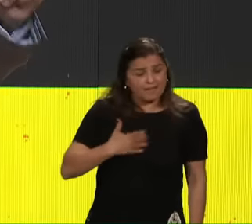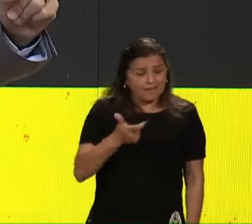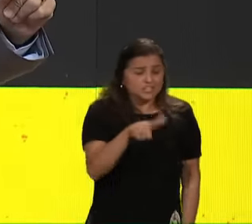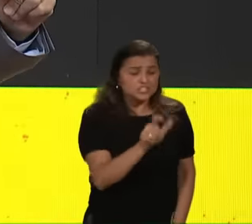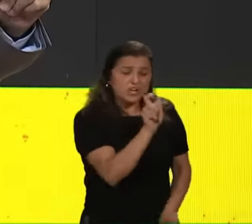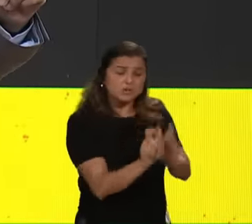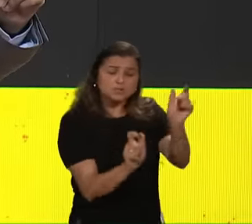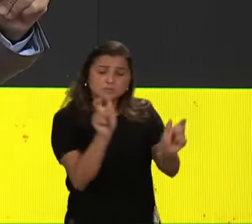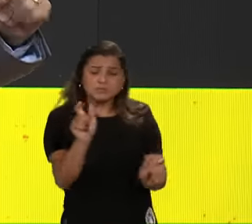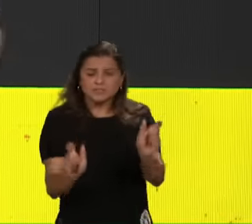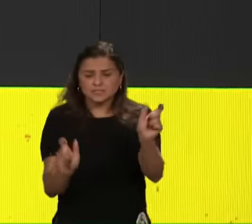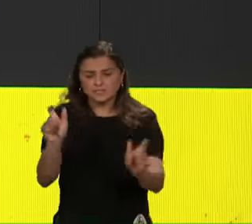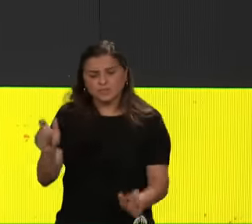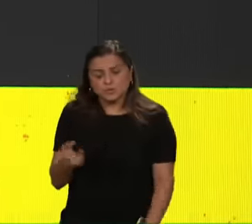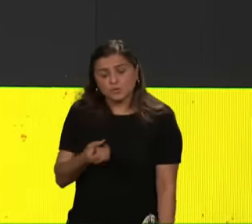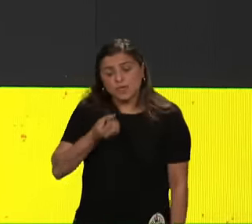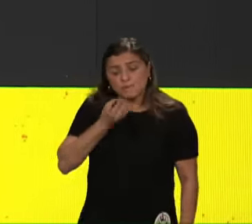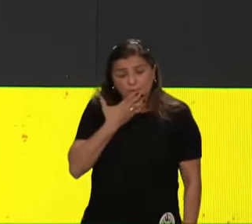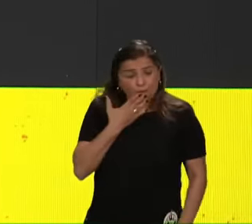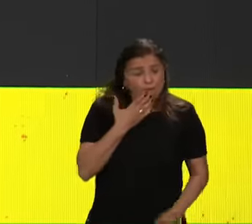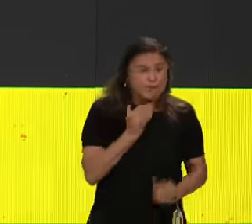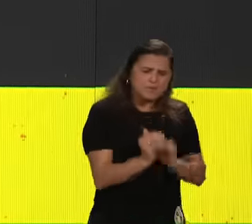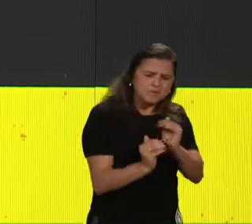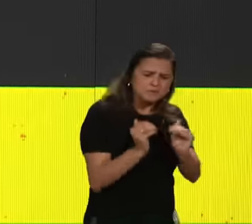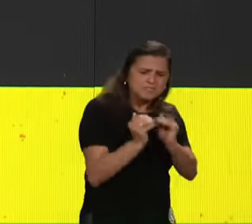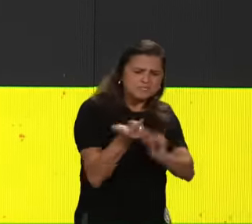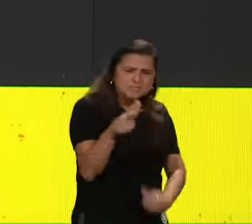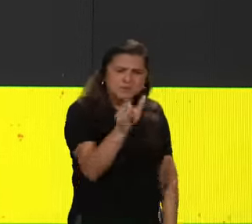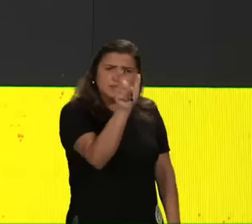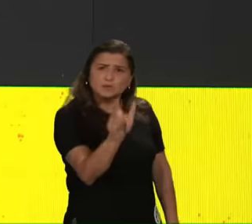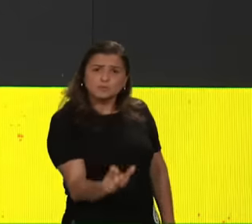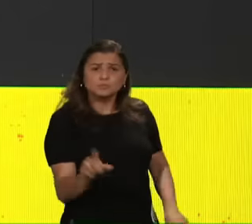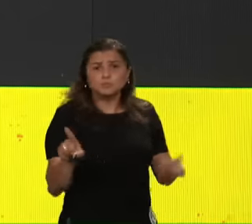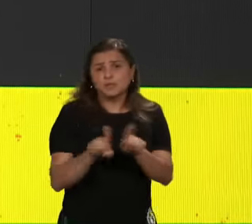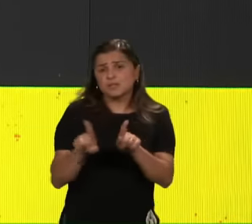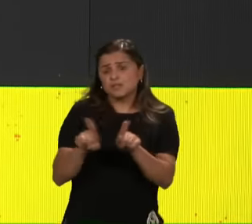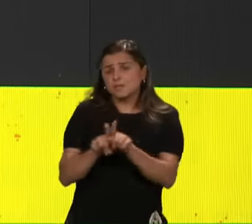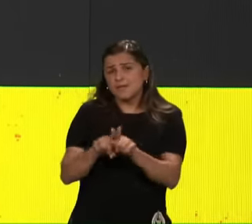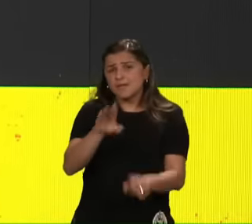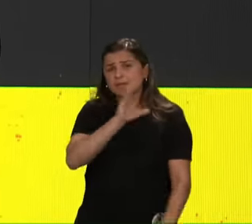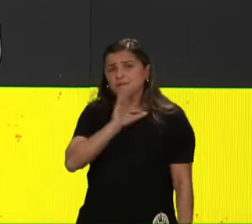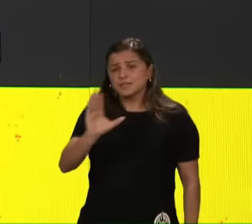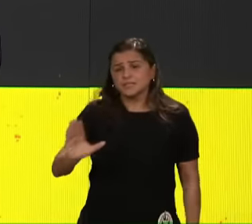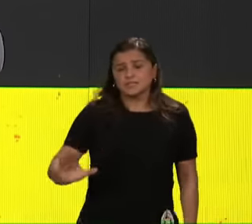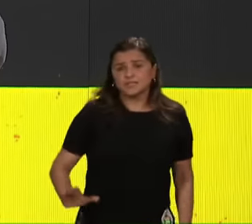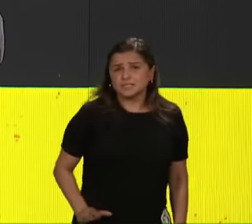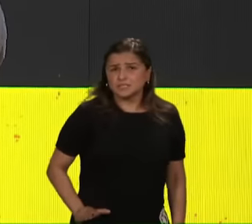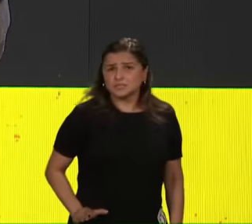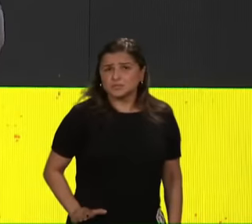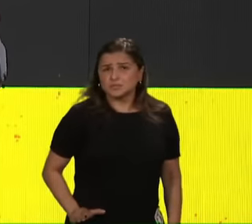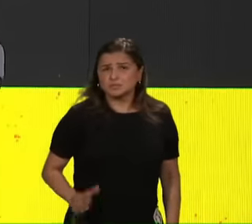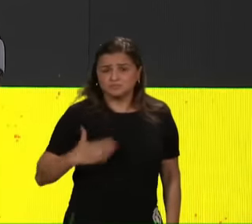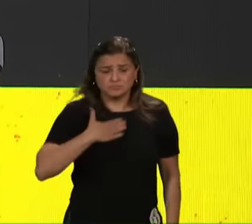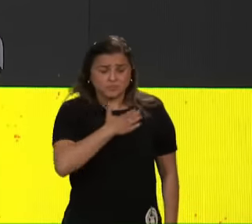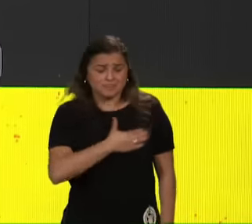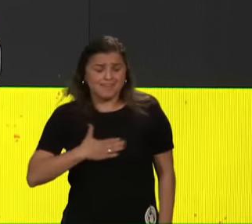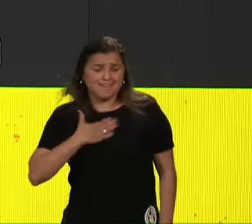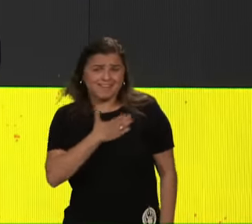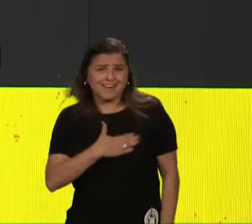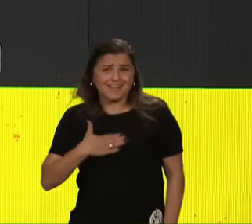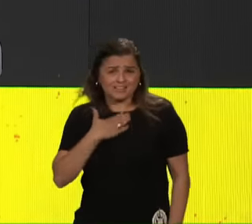que é bom para edificação. Porque também Cristo não se agradou de si